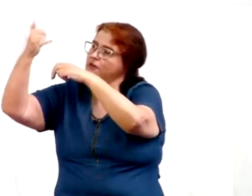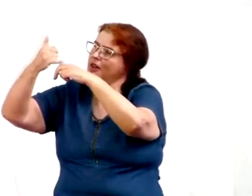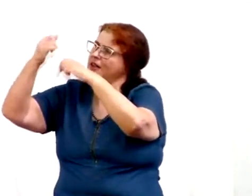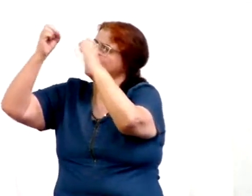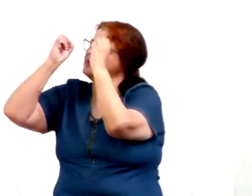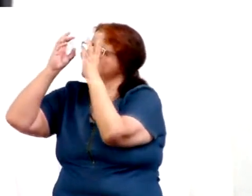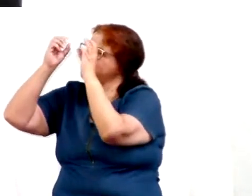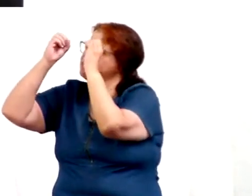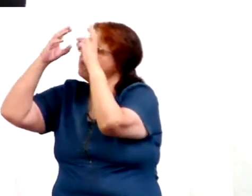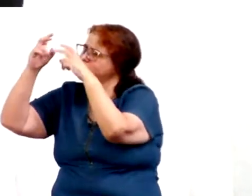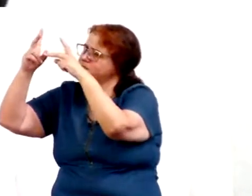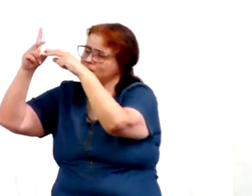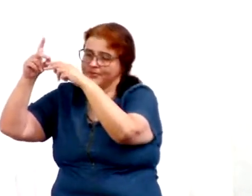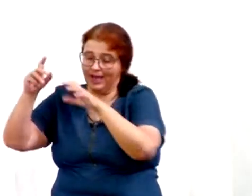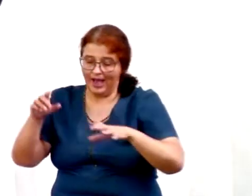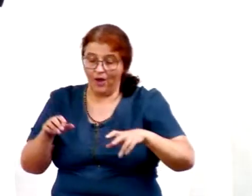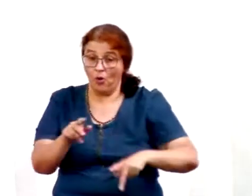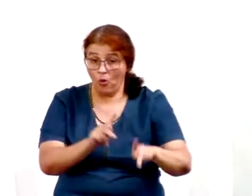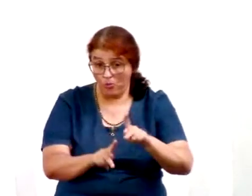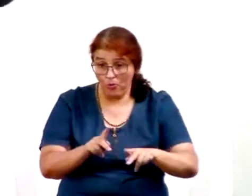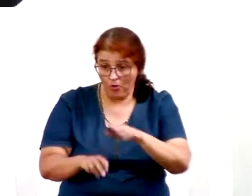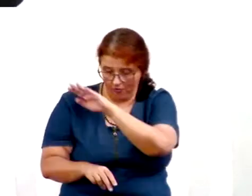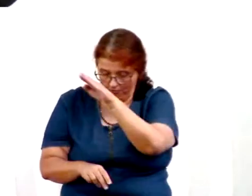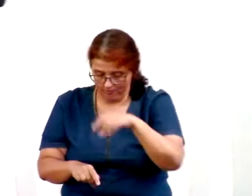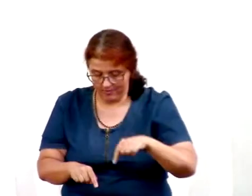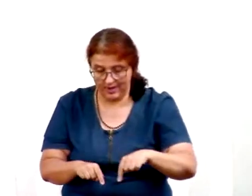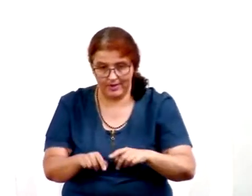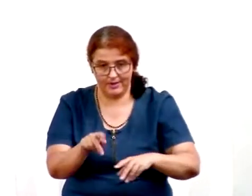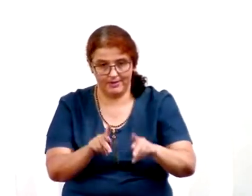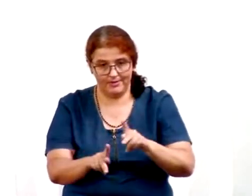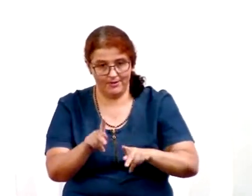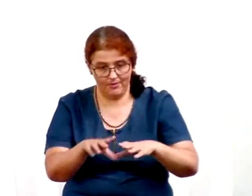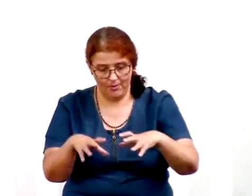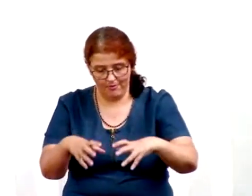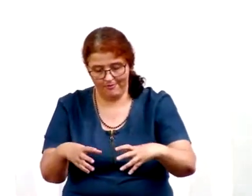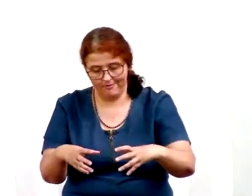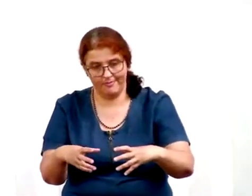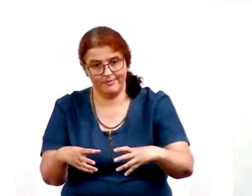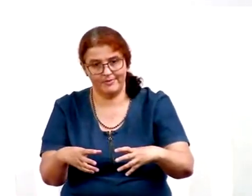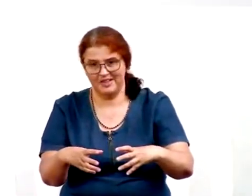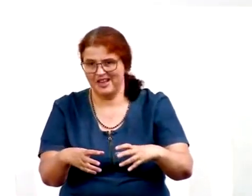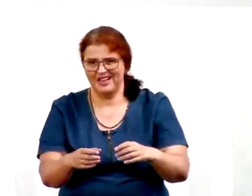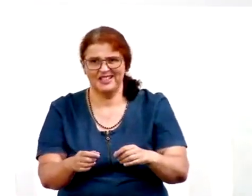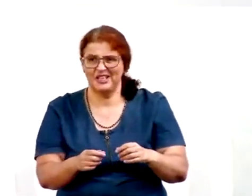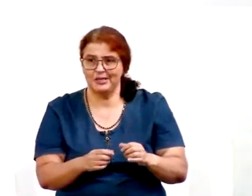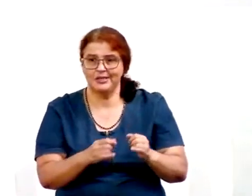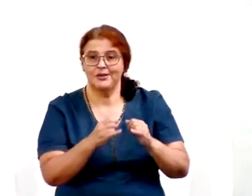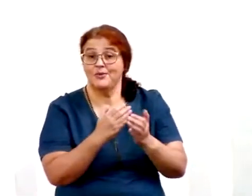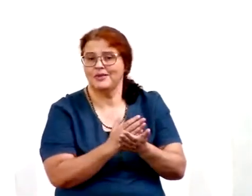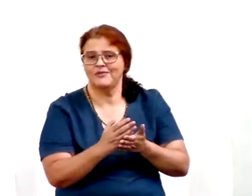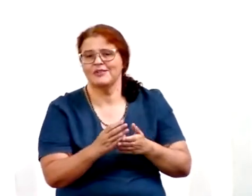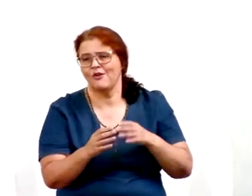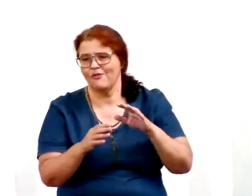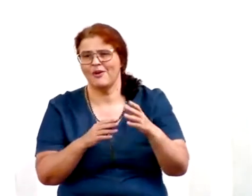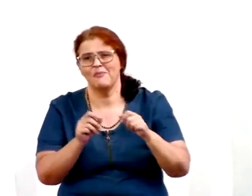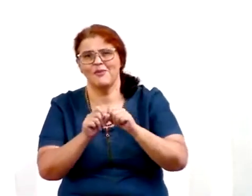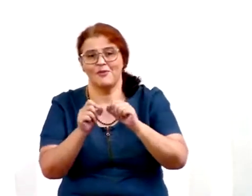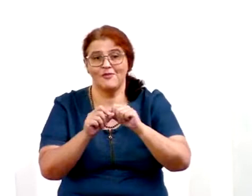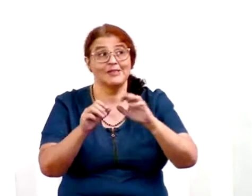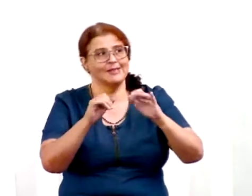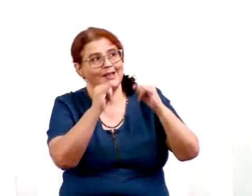de ouro, e eles passam a adorar, a colocar a sua confiança. Para eles, talvez, Moisés havia